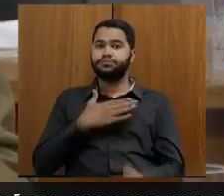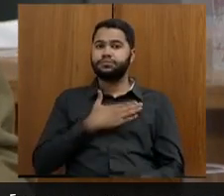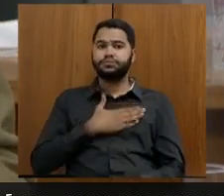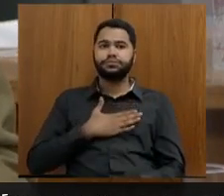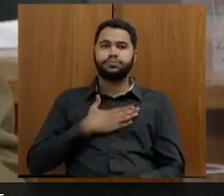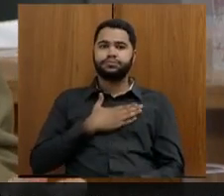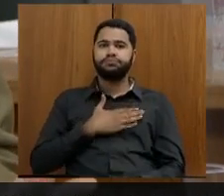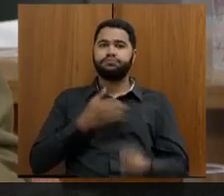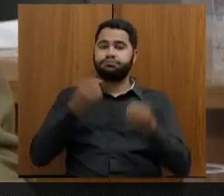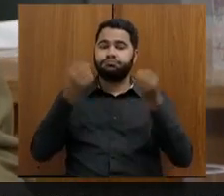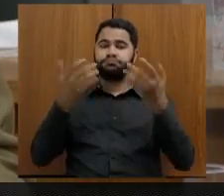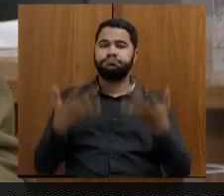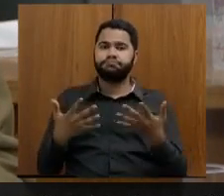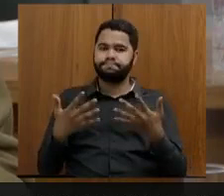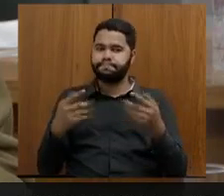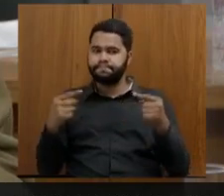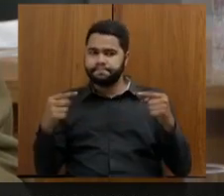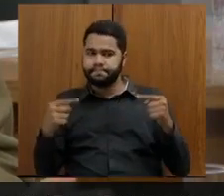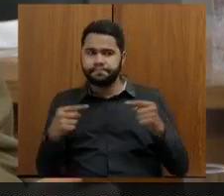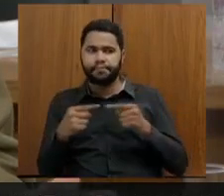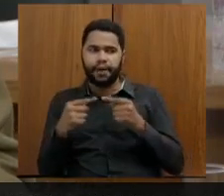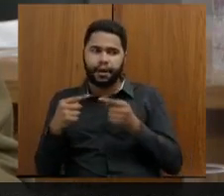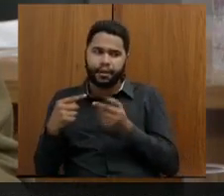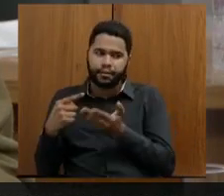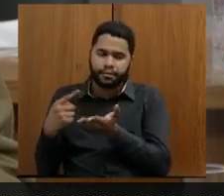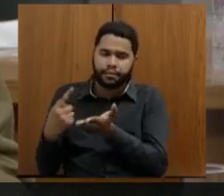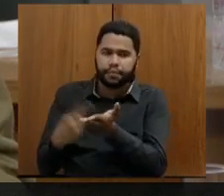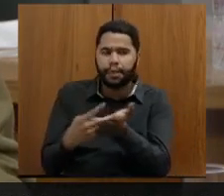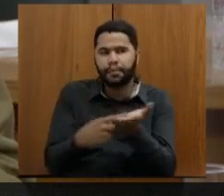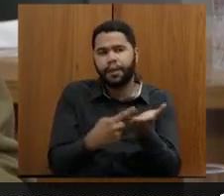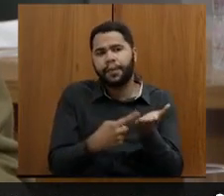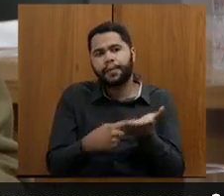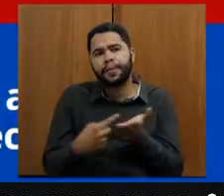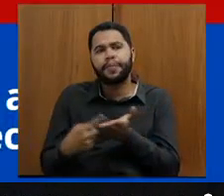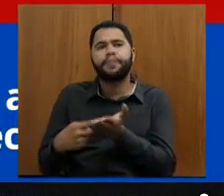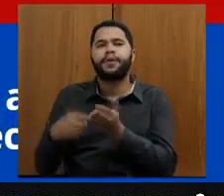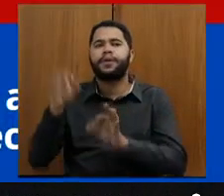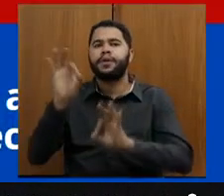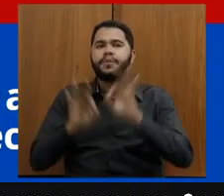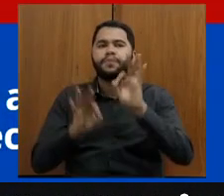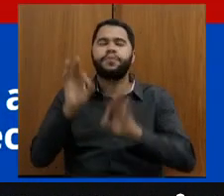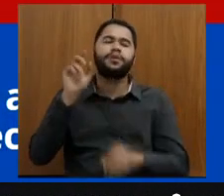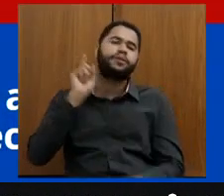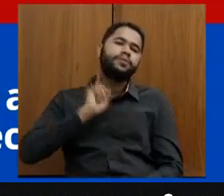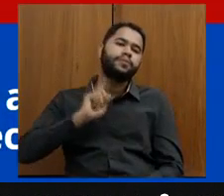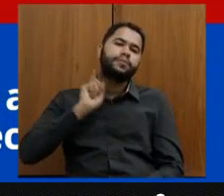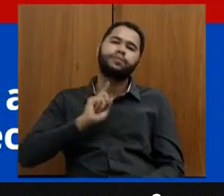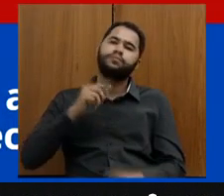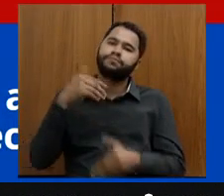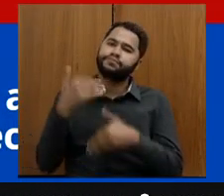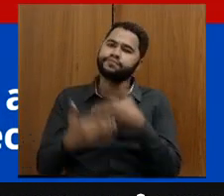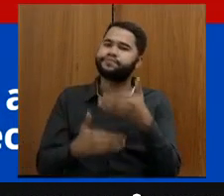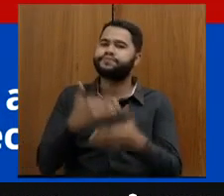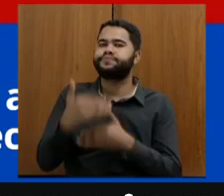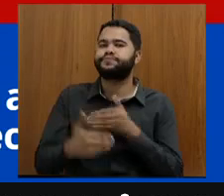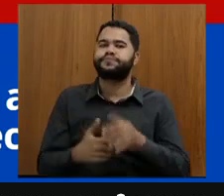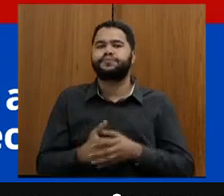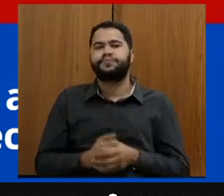gostaria de falar que foi o alinhamento aquilo que foi determinada no plano Mineiro de desenvolvimento